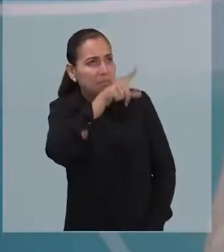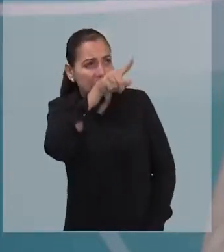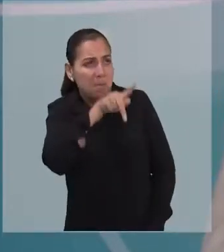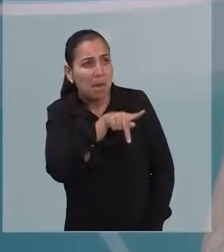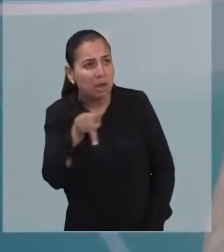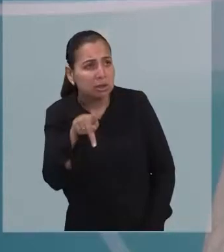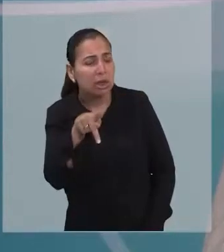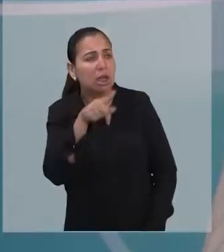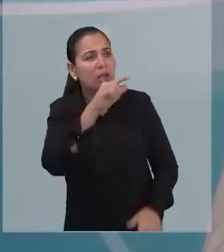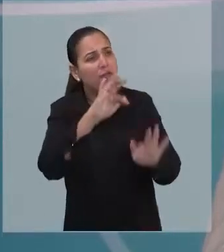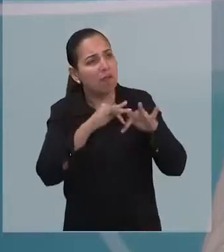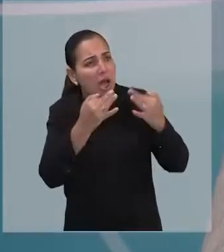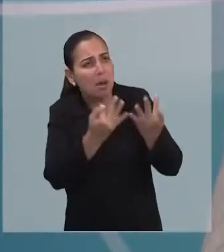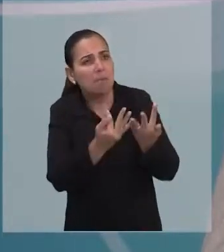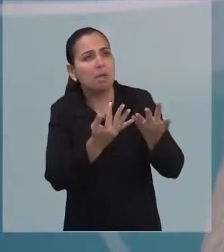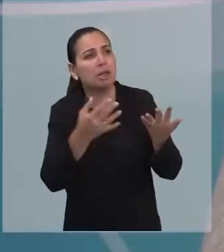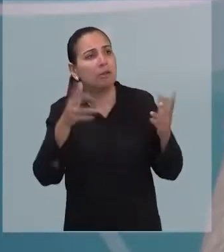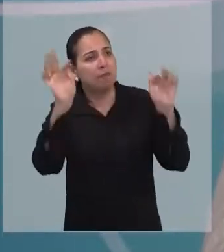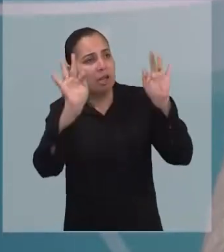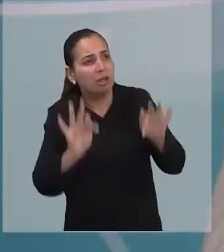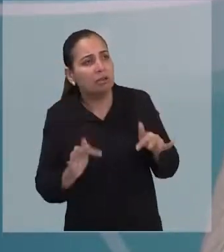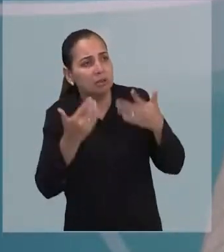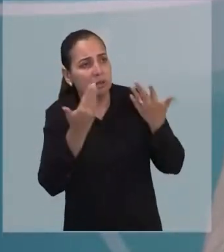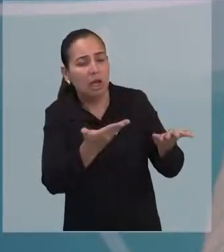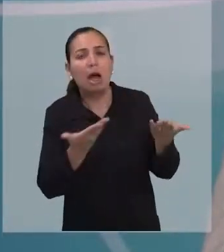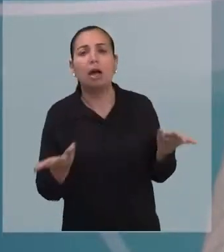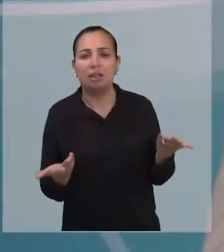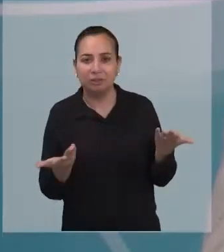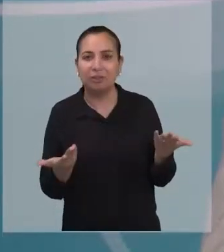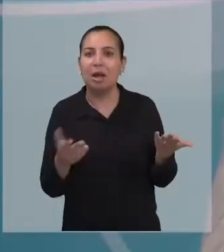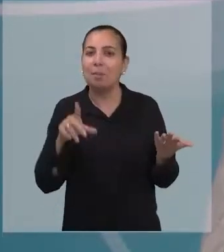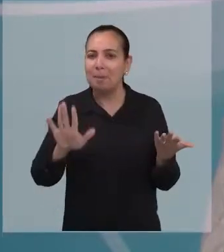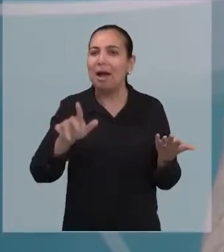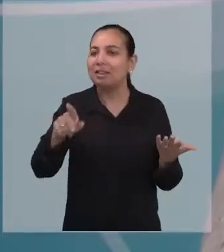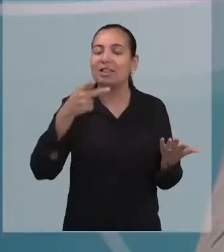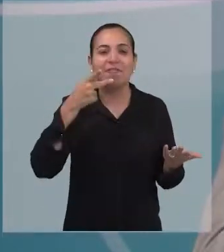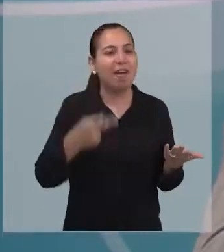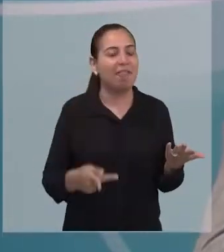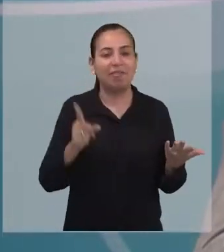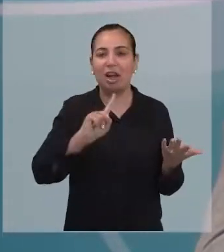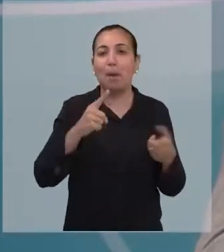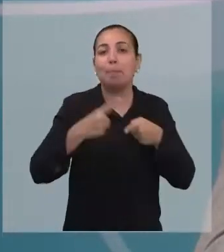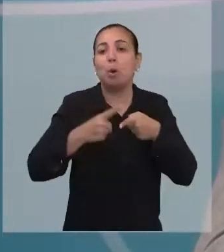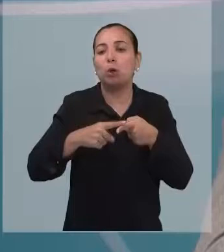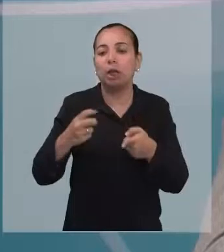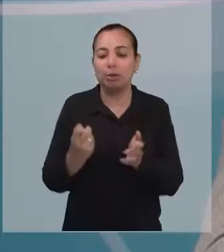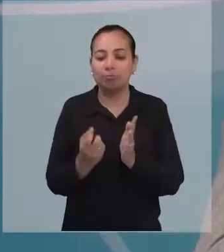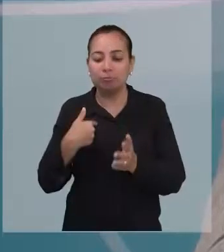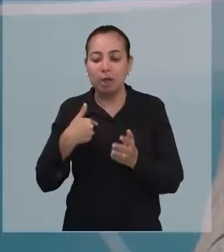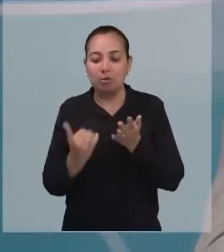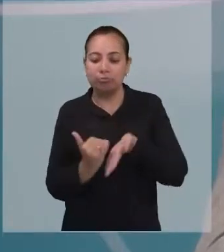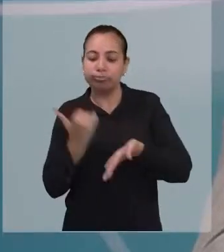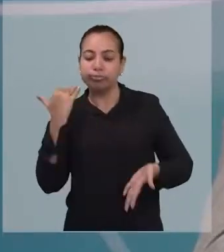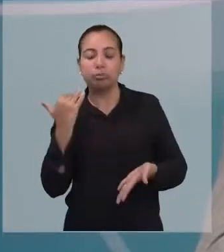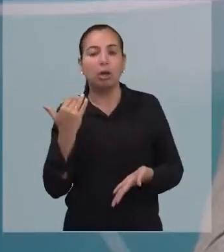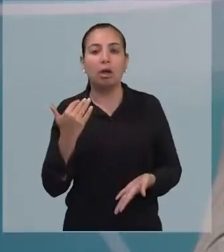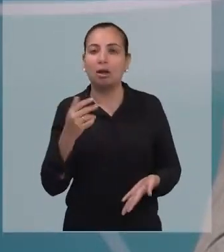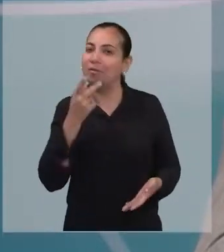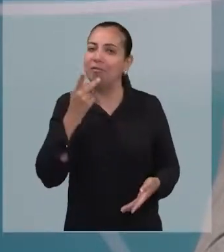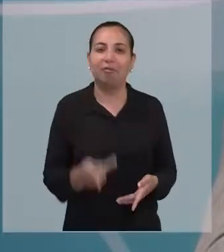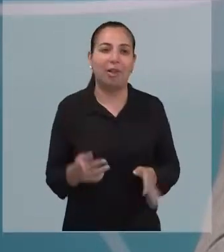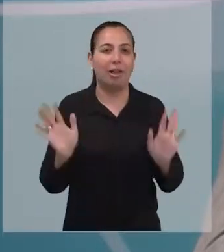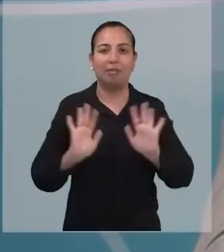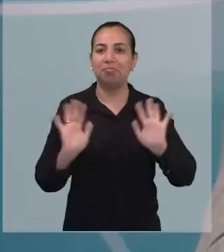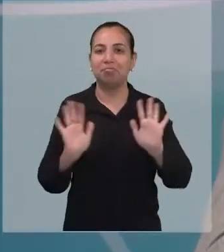uma vacina com isso, e ele não vai falar. Pelo perfil que eu vi em 1 ou 2 entrevistas dele, ele não vai falar. E o fato relevante que eu vejo